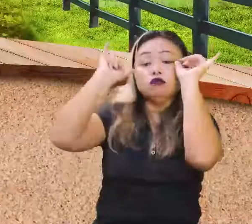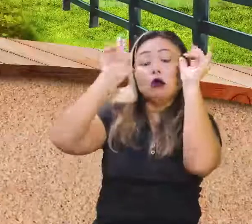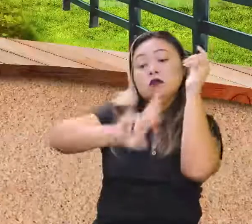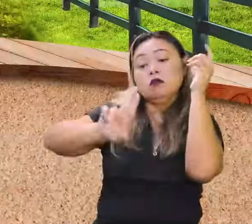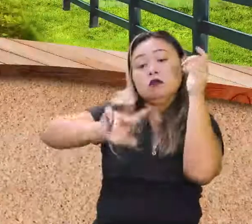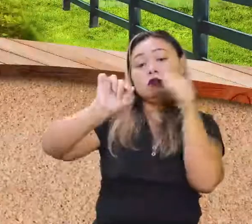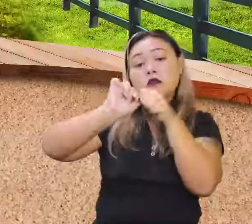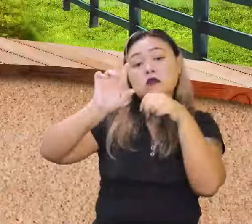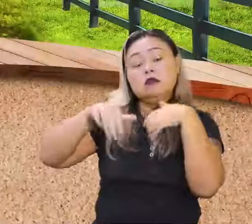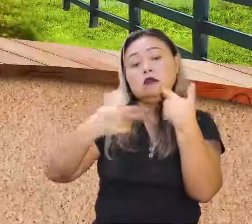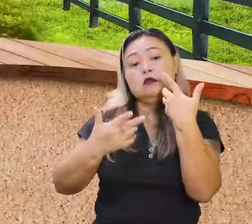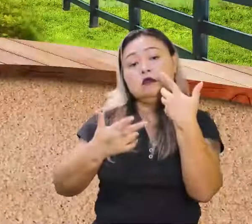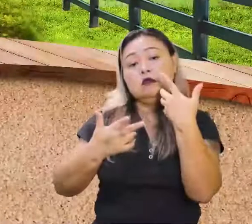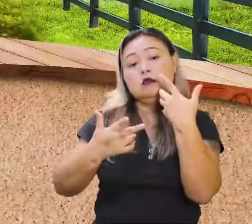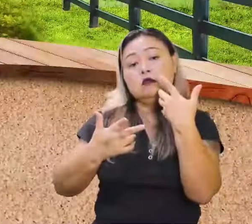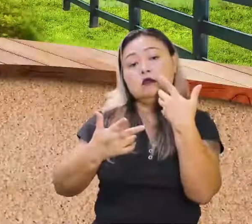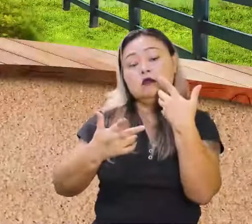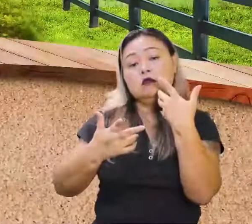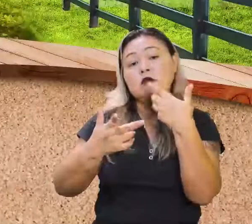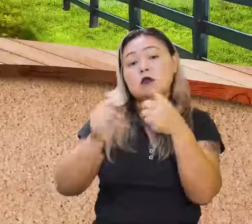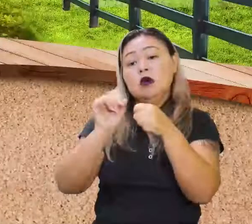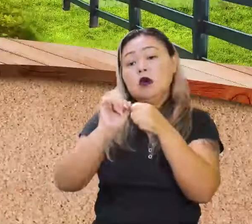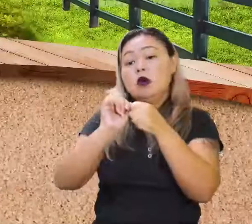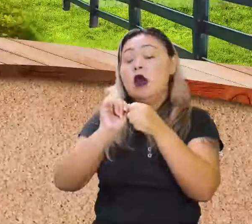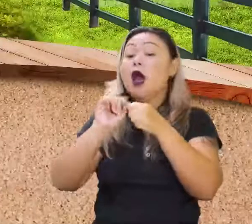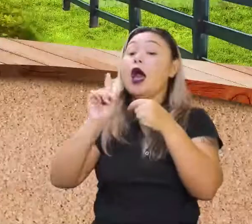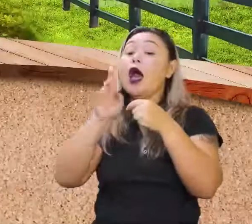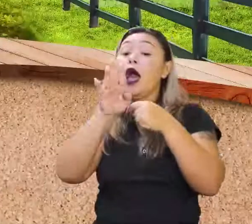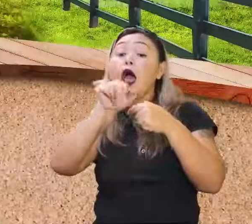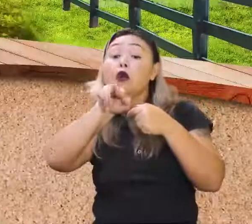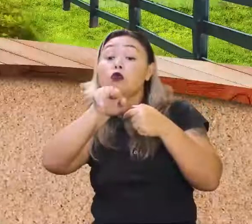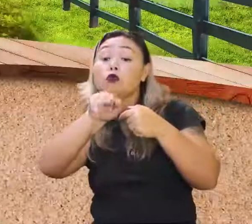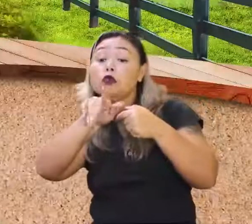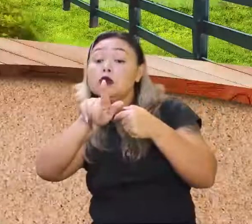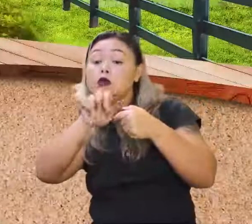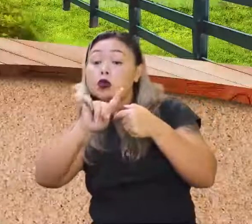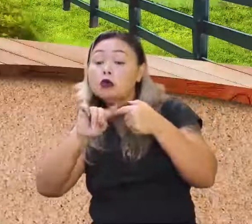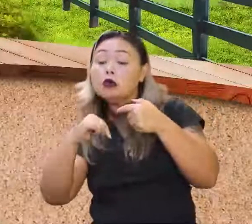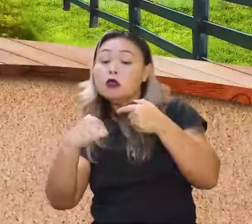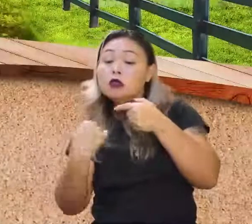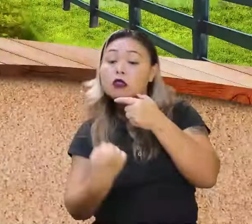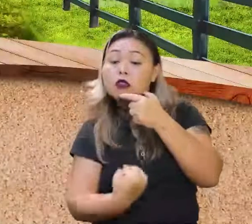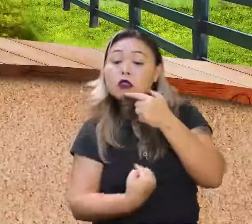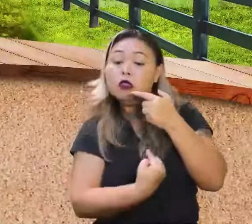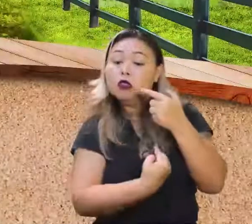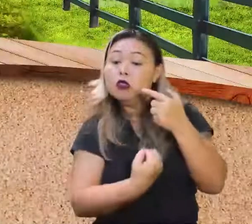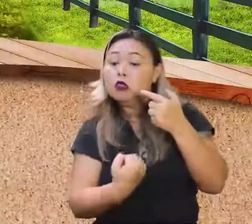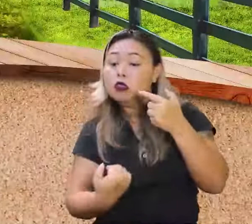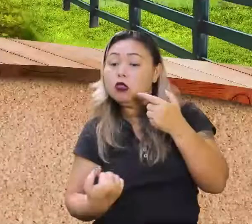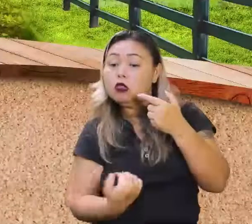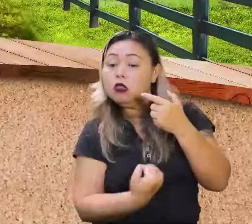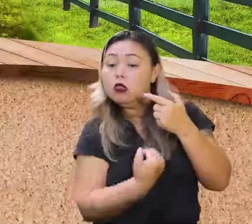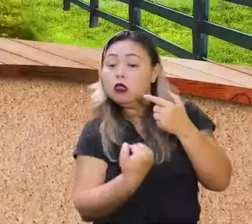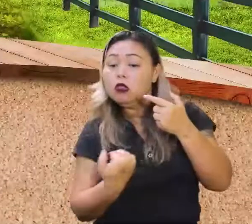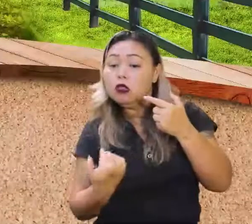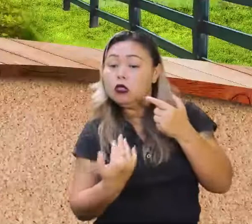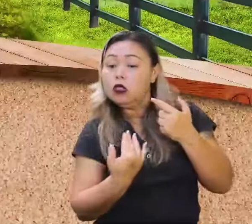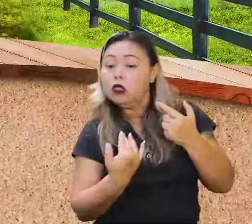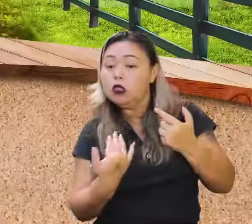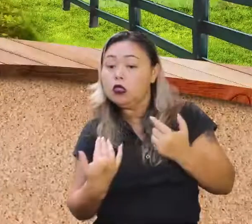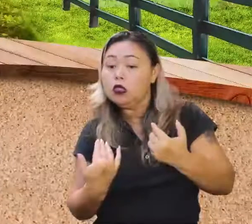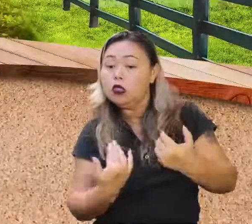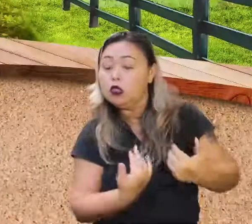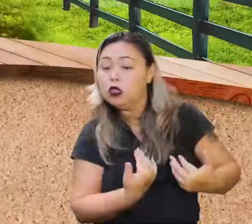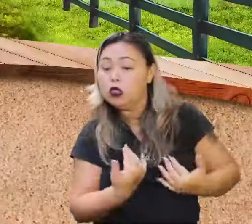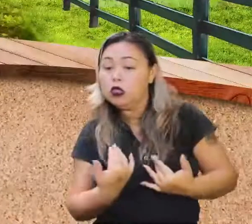ser utilizado para fazer no biodigestor, para fazer gás, metano, para